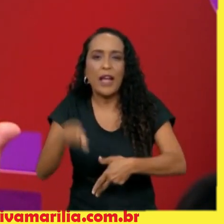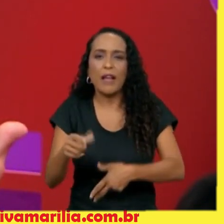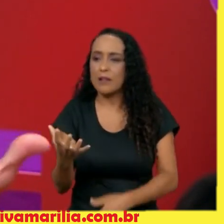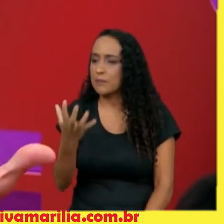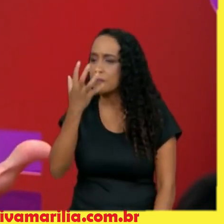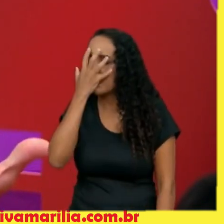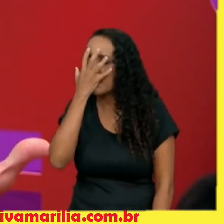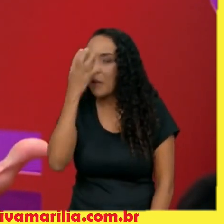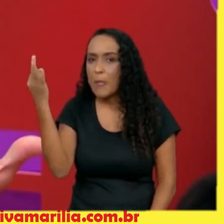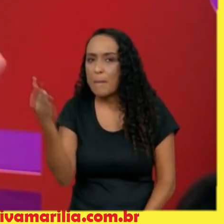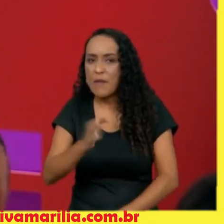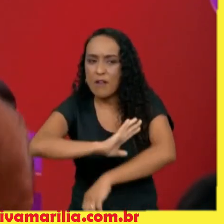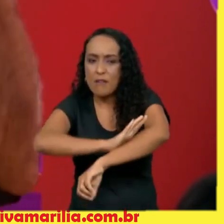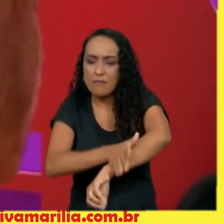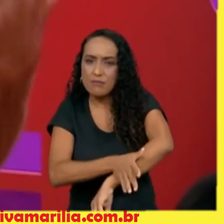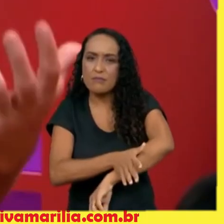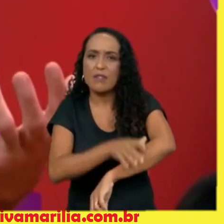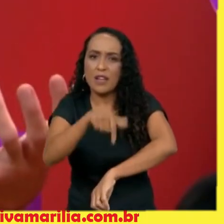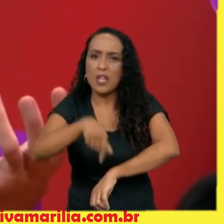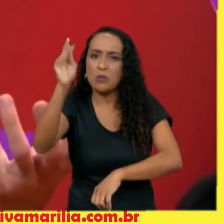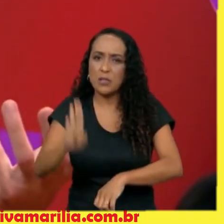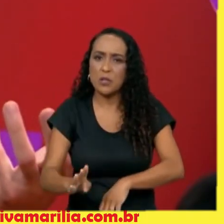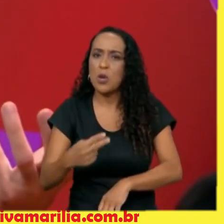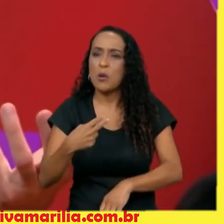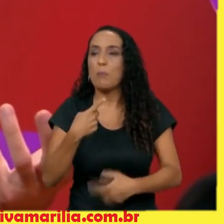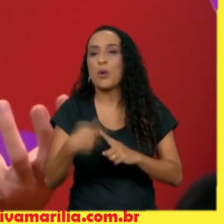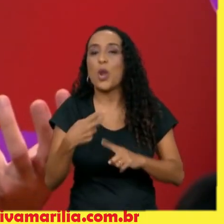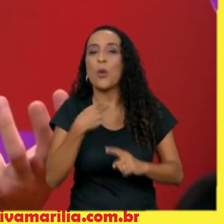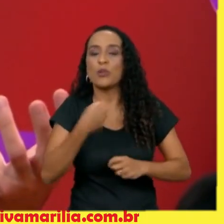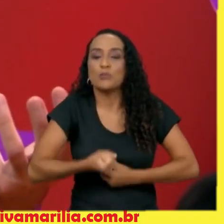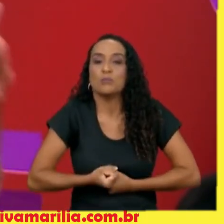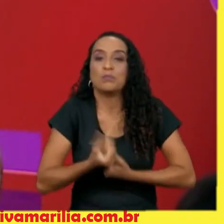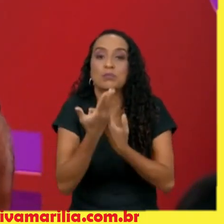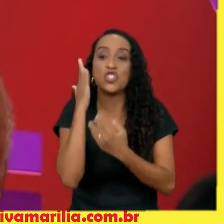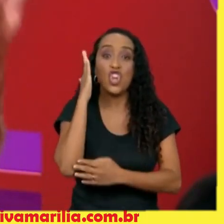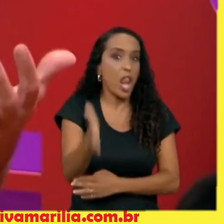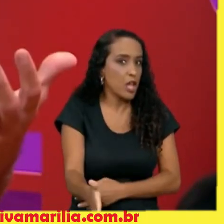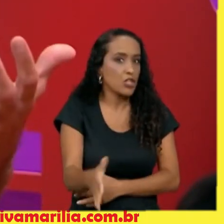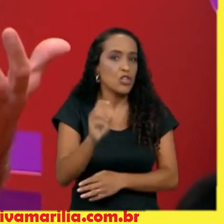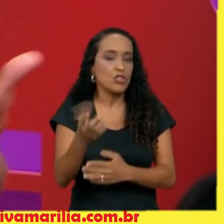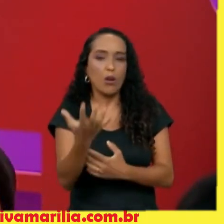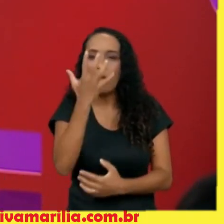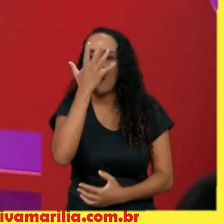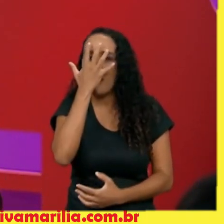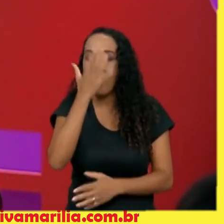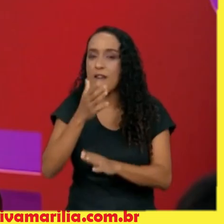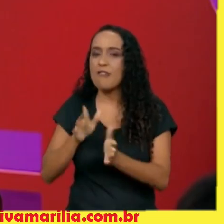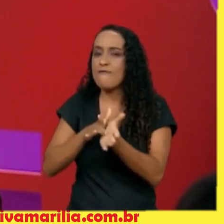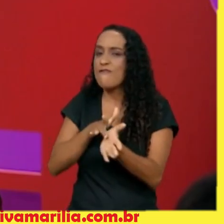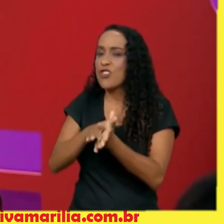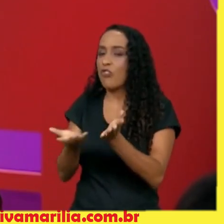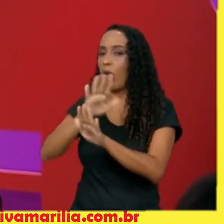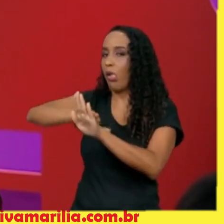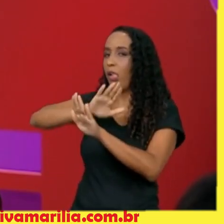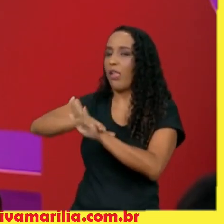para o racismo racial brasileiro, que não pode mais se expressar de modo direto. Ele vai se expressar por máscaras. Né? Porque quem